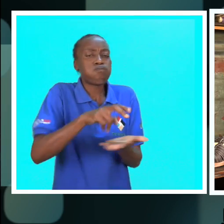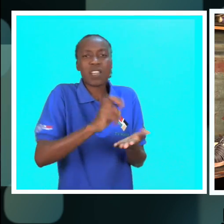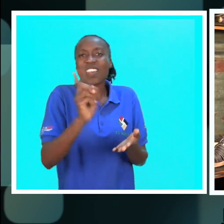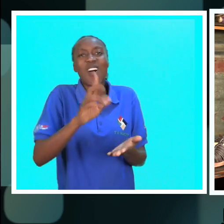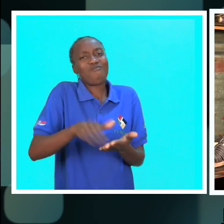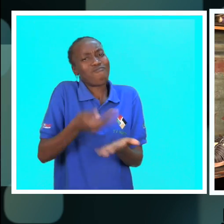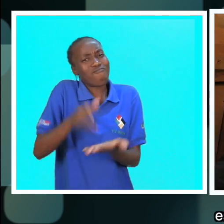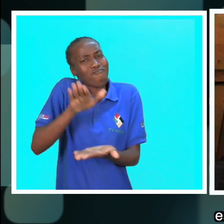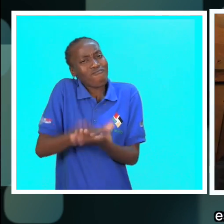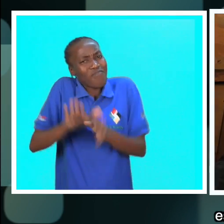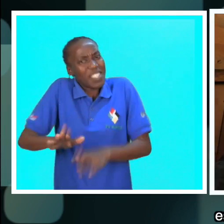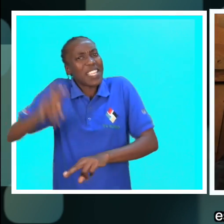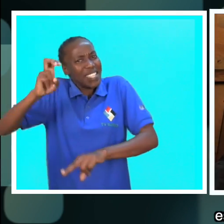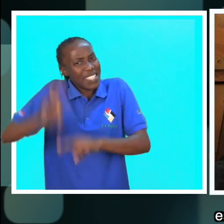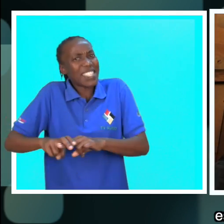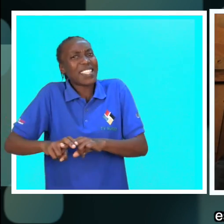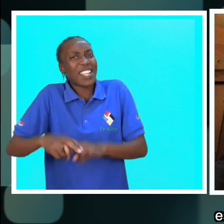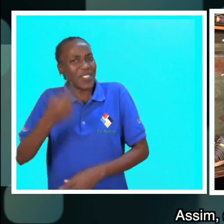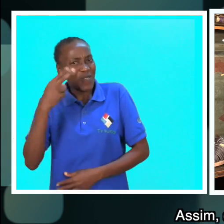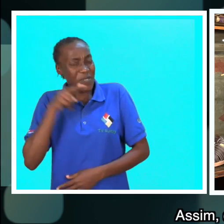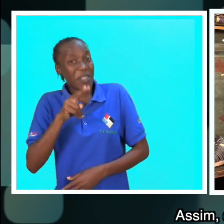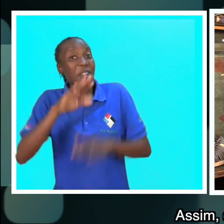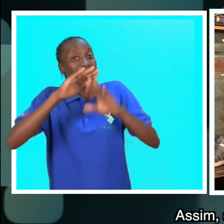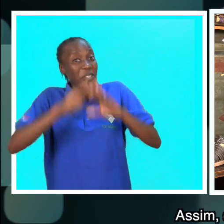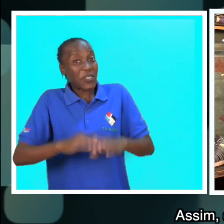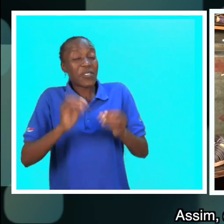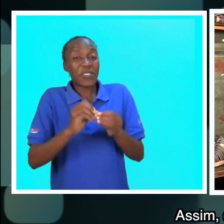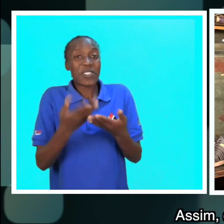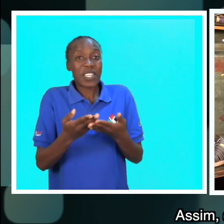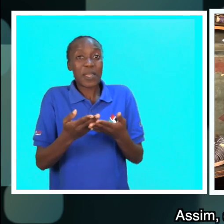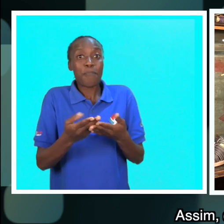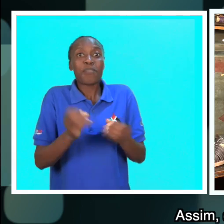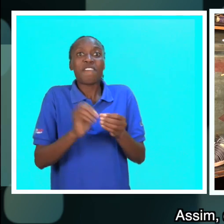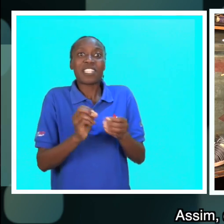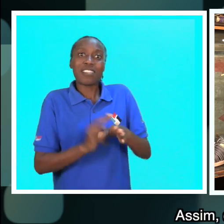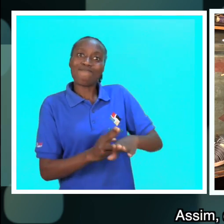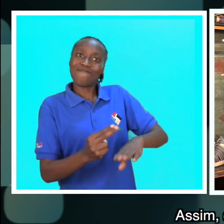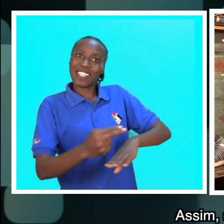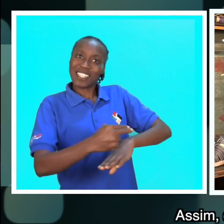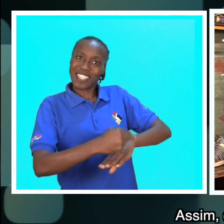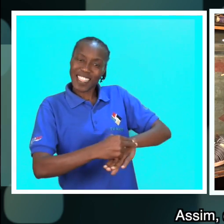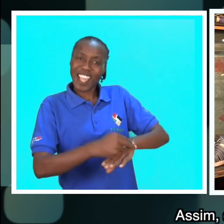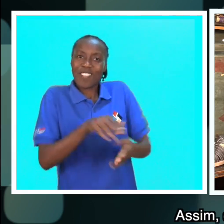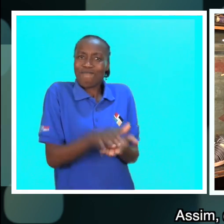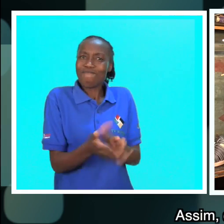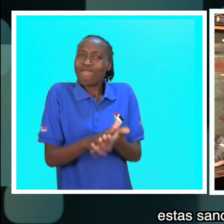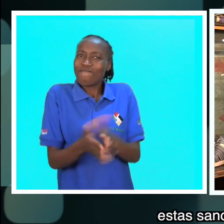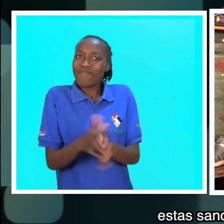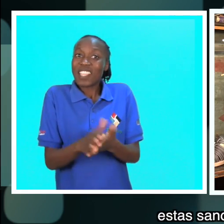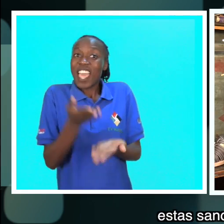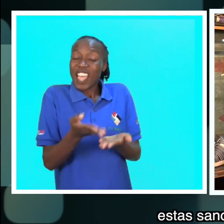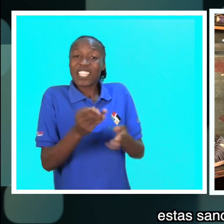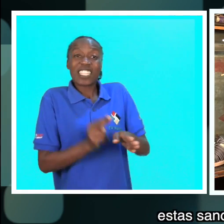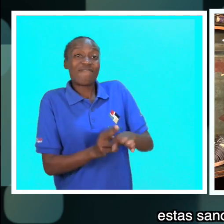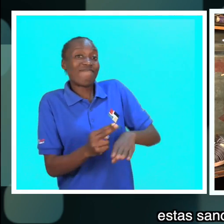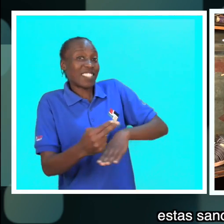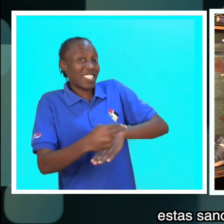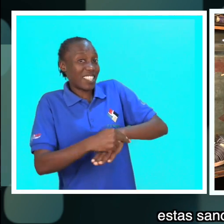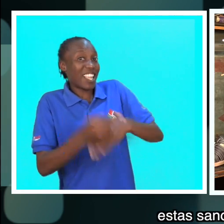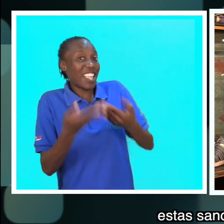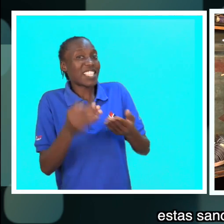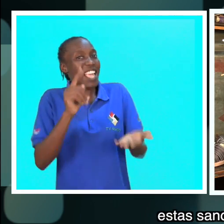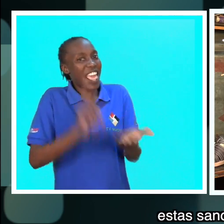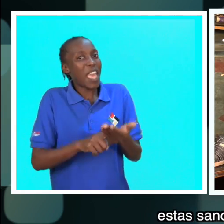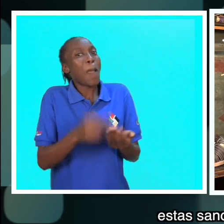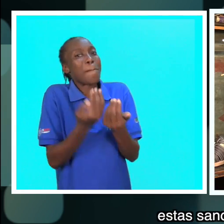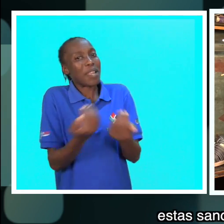estou no único sítio. Estás a ver? Assim estou a fazer a montagem de sandalinhas. E essas sandalinhas